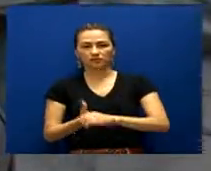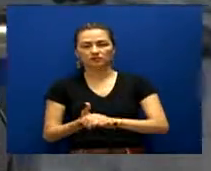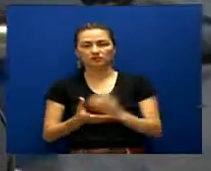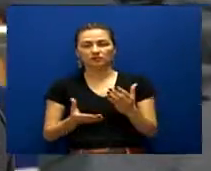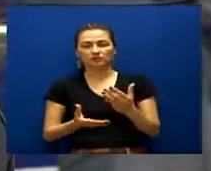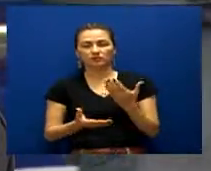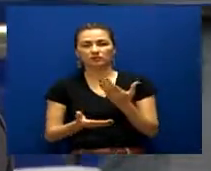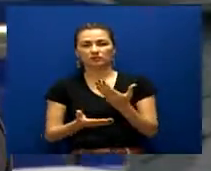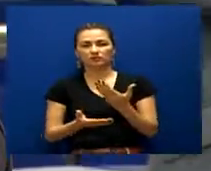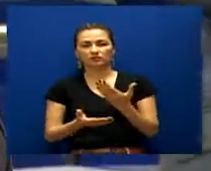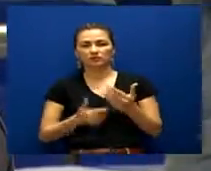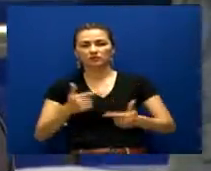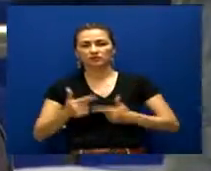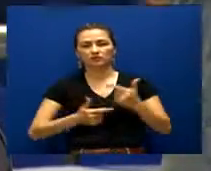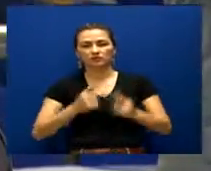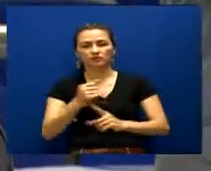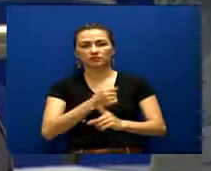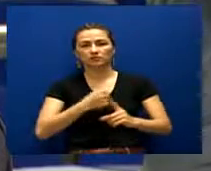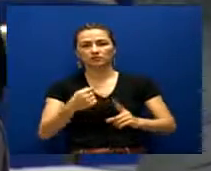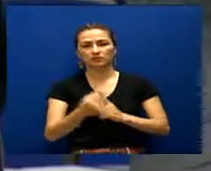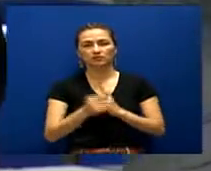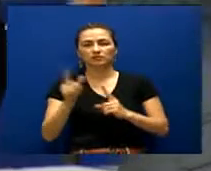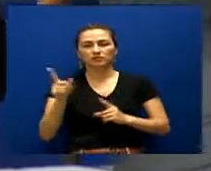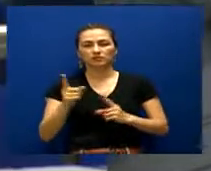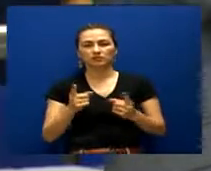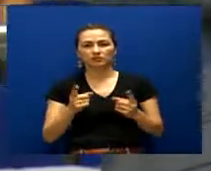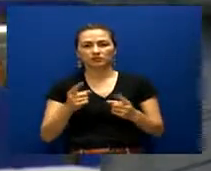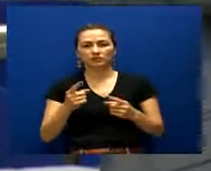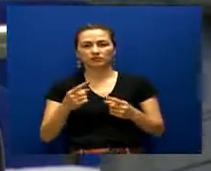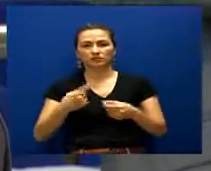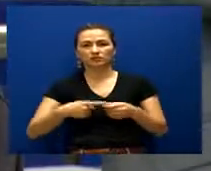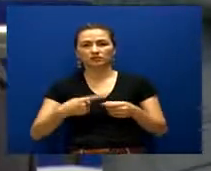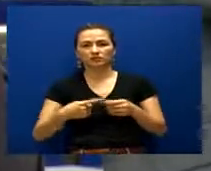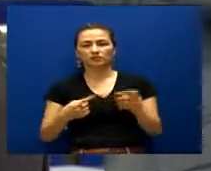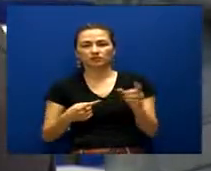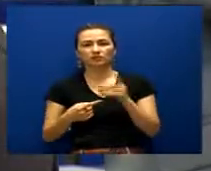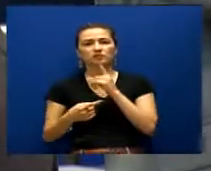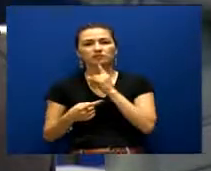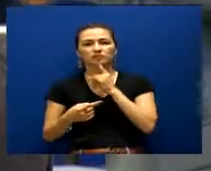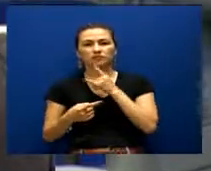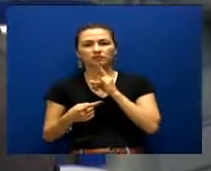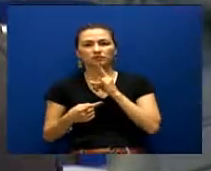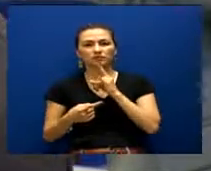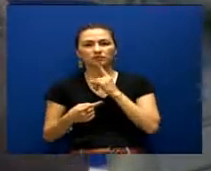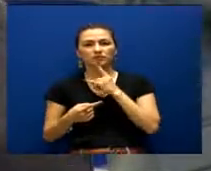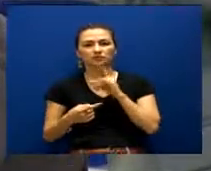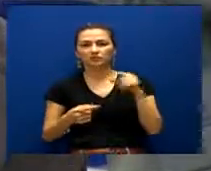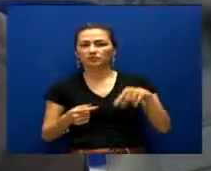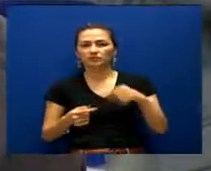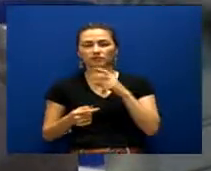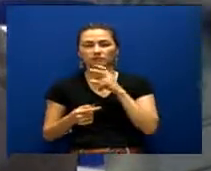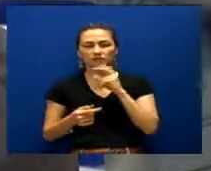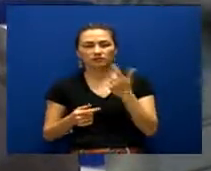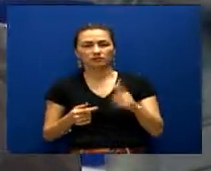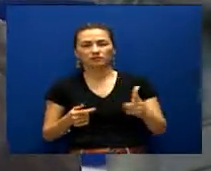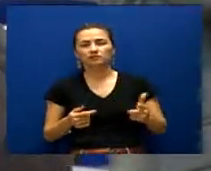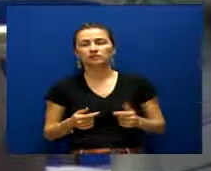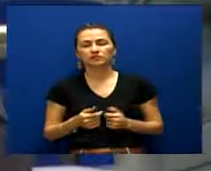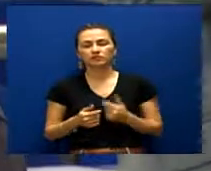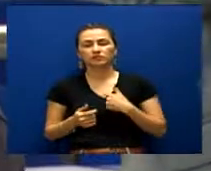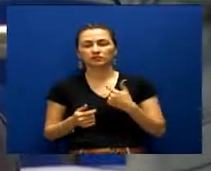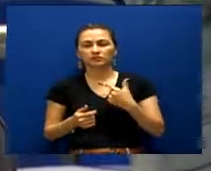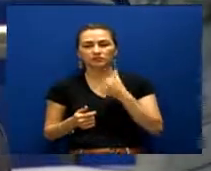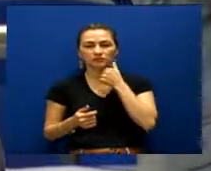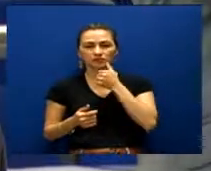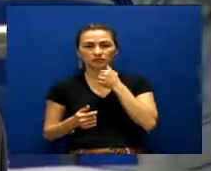estudava, fazia serviço social em Piracicaba, ainda não tínhamos aqui. Eu tenho minhas duas filhas pequenas, eu